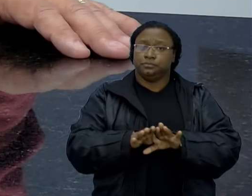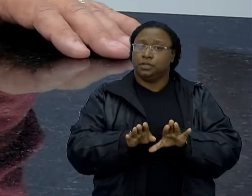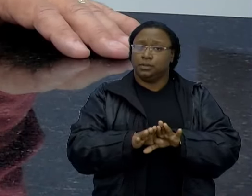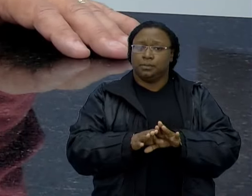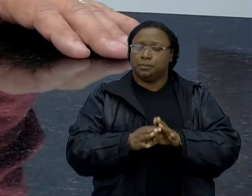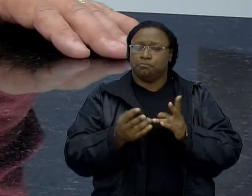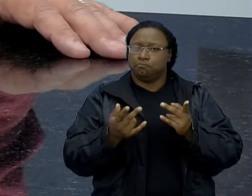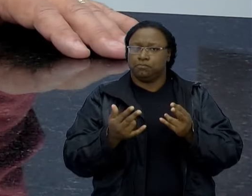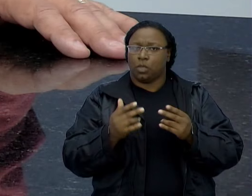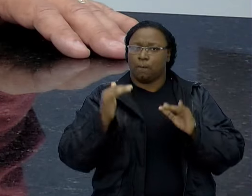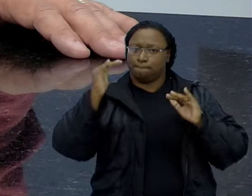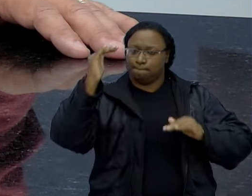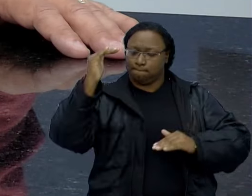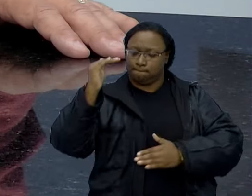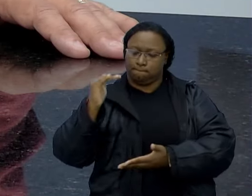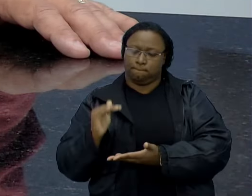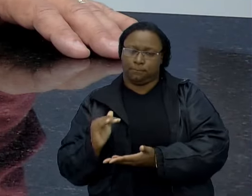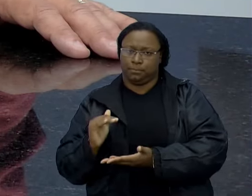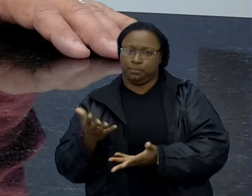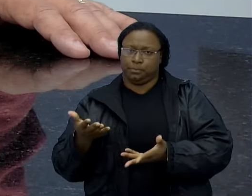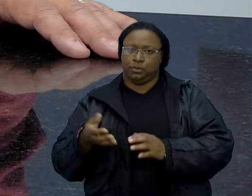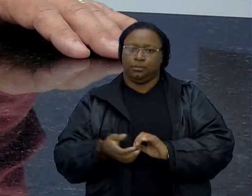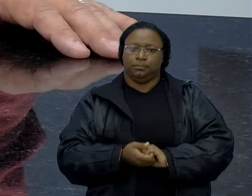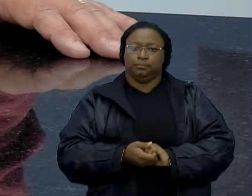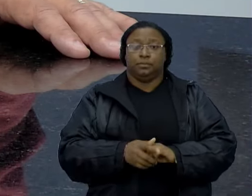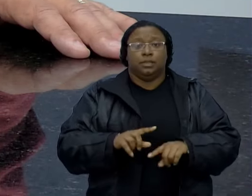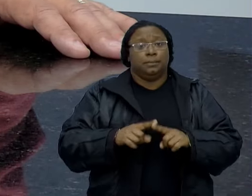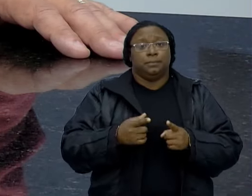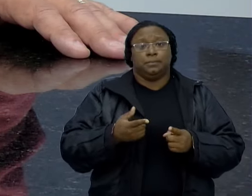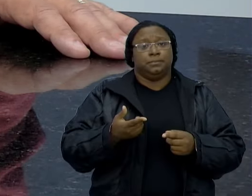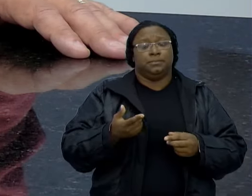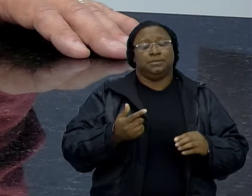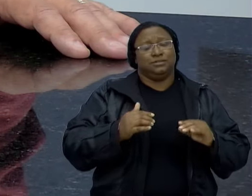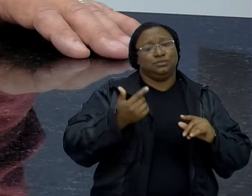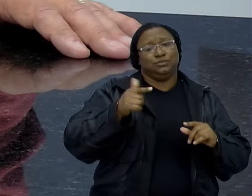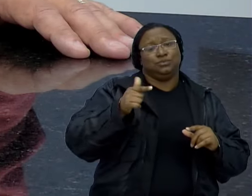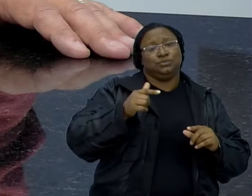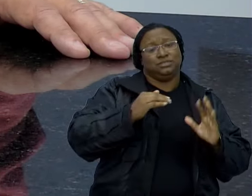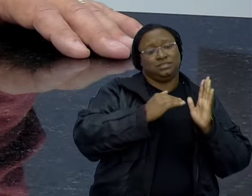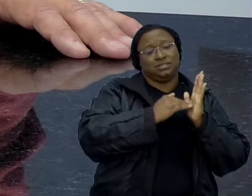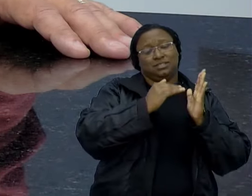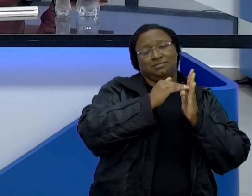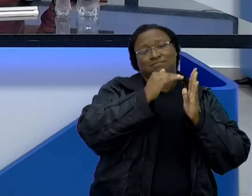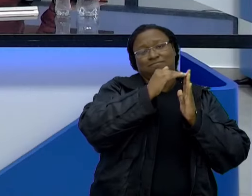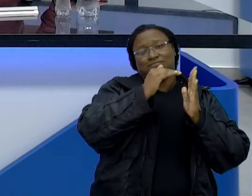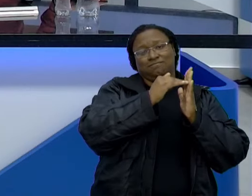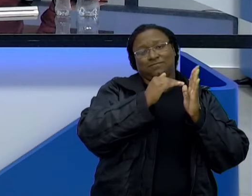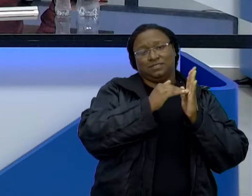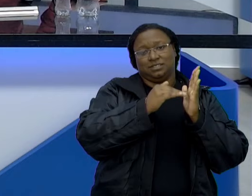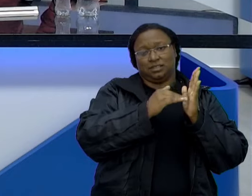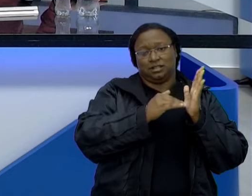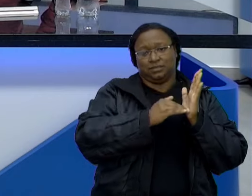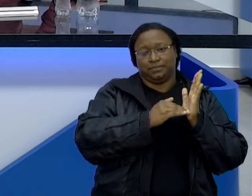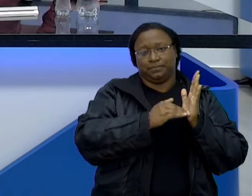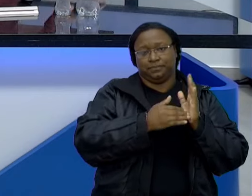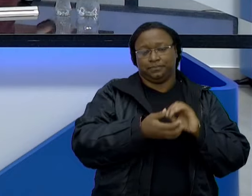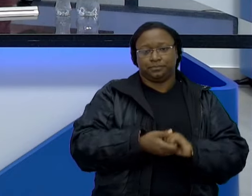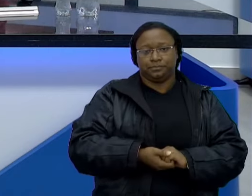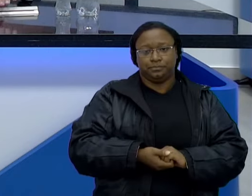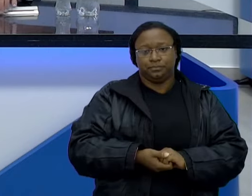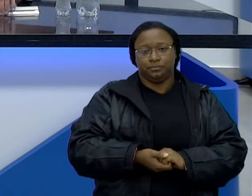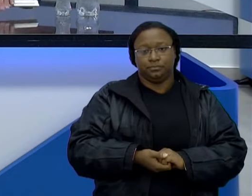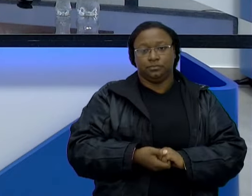da mesma marca de refrigerante. Mas elas não estão em escala. Essa que vai ser aí a sua proposta